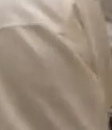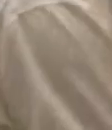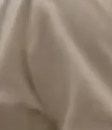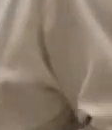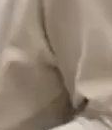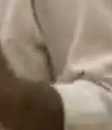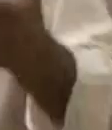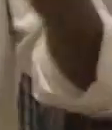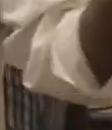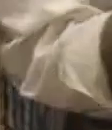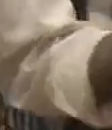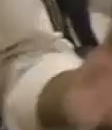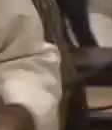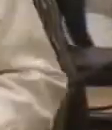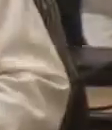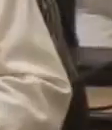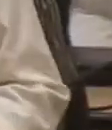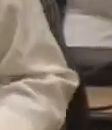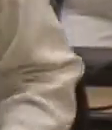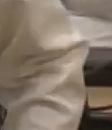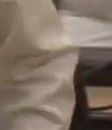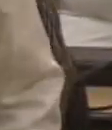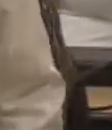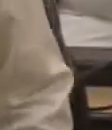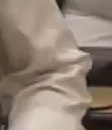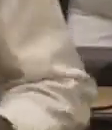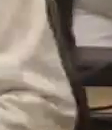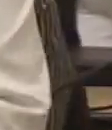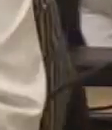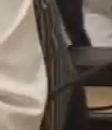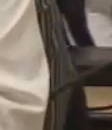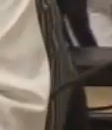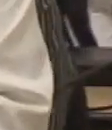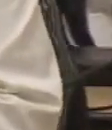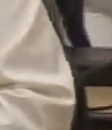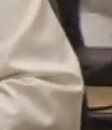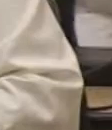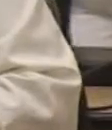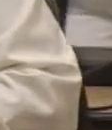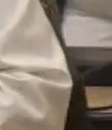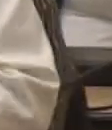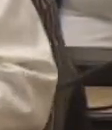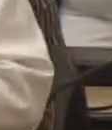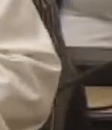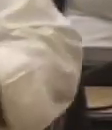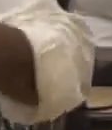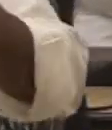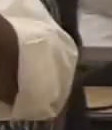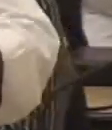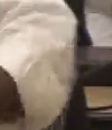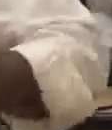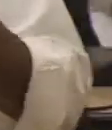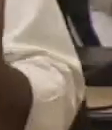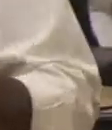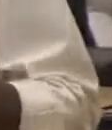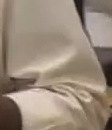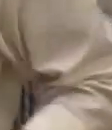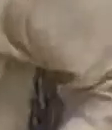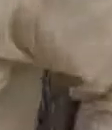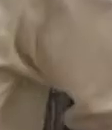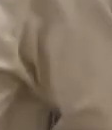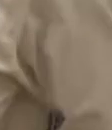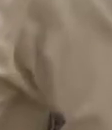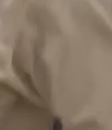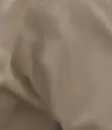Érica, o professor Farid, que sabe melhor que eu. O professor acaba sendo não aquele educador complemento